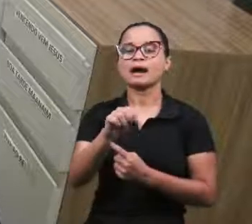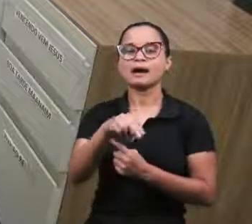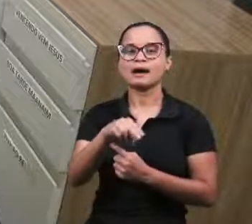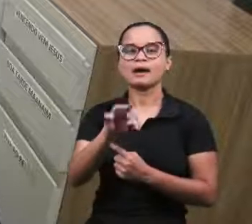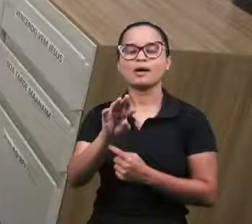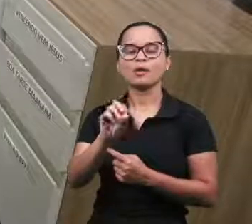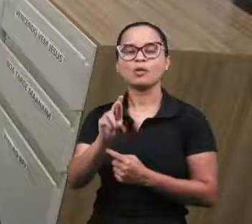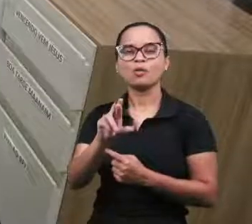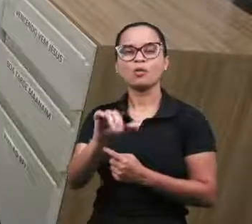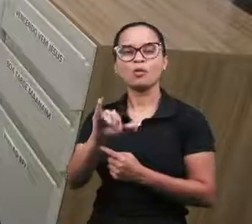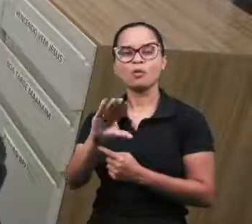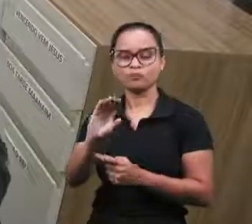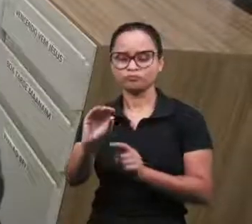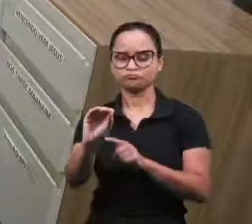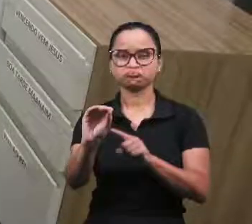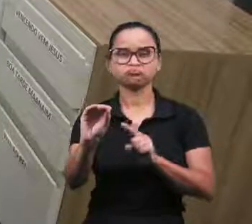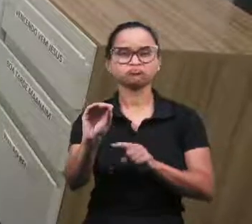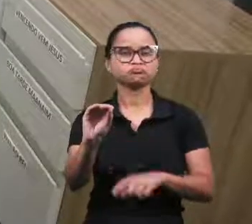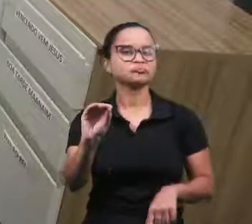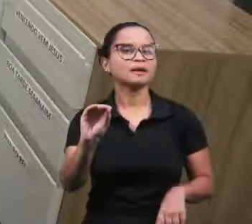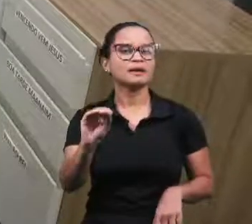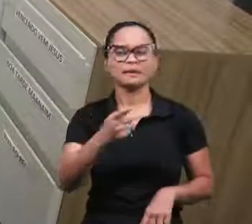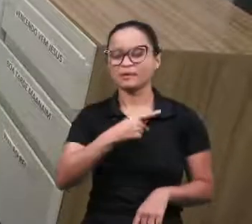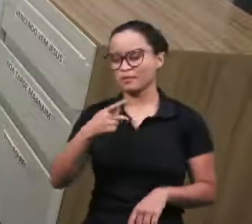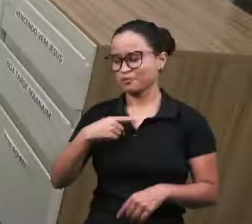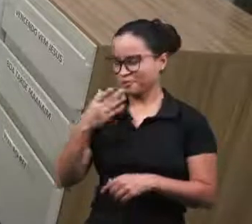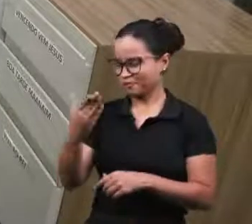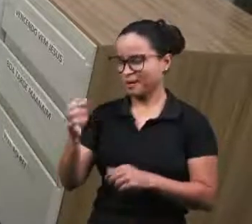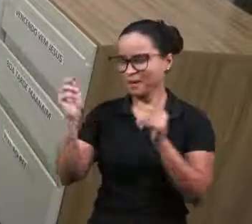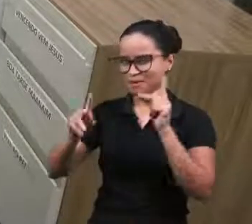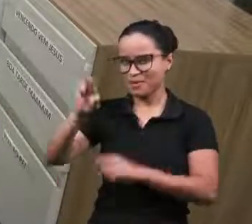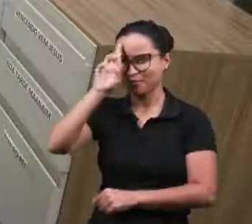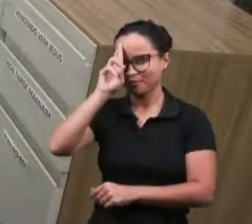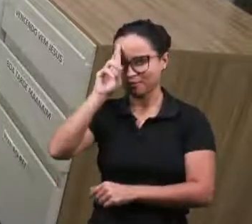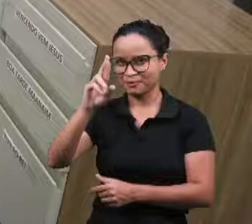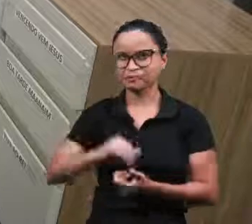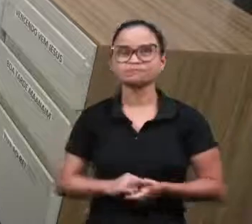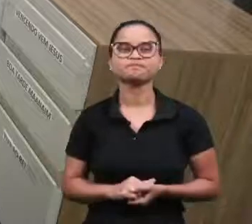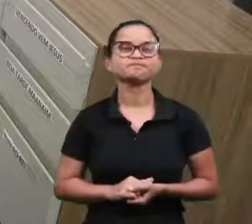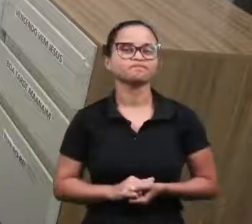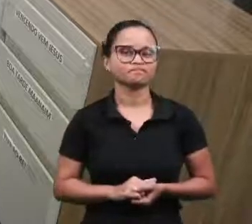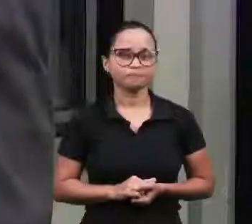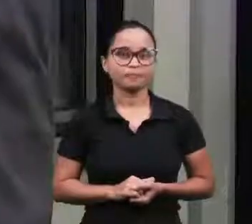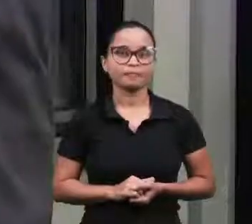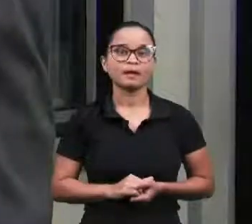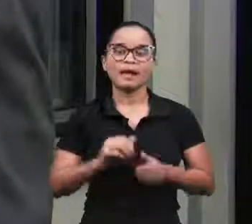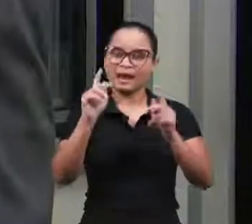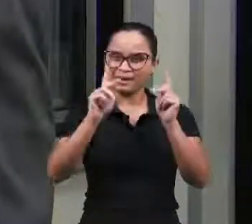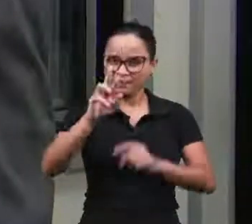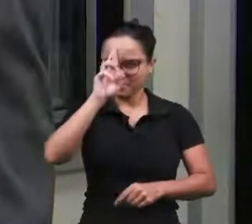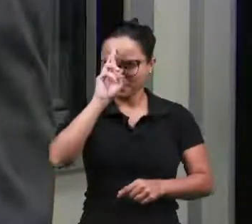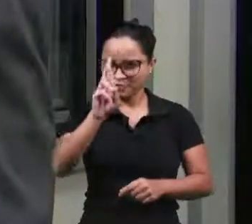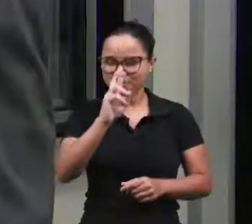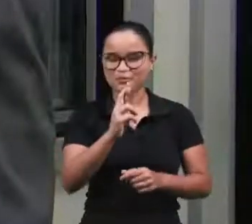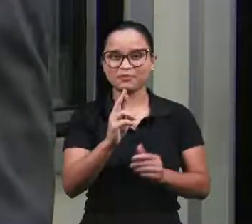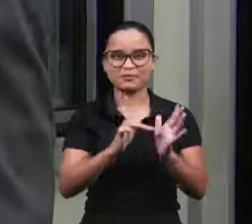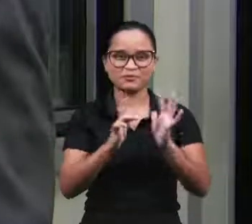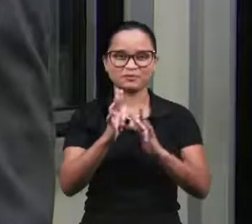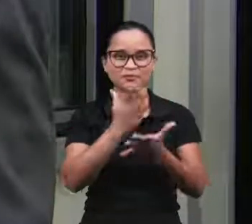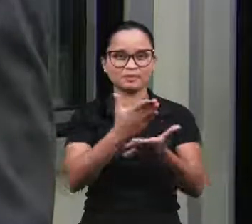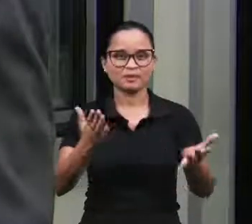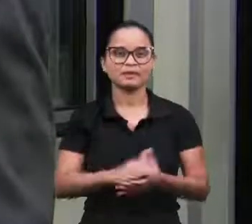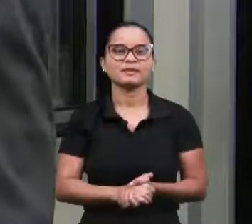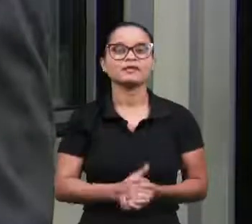de Oliveira. Pastor Antônio Carlos, a paz do Senhor Jesus. A paz do Senhor Jesus, nosso